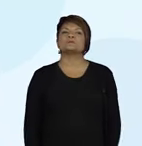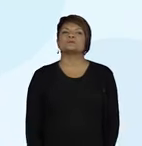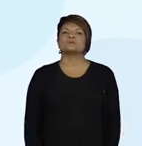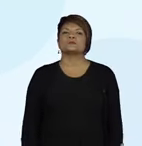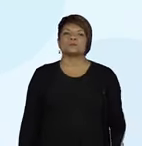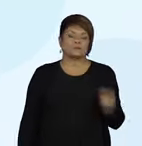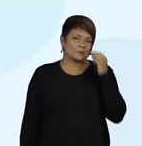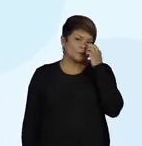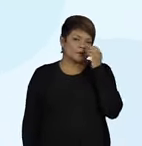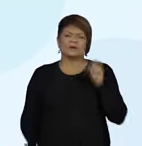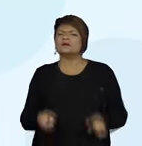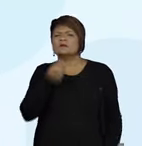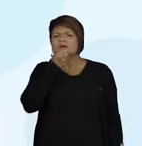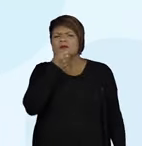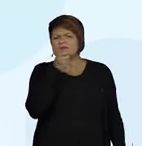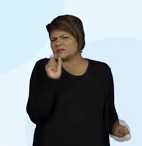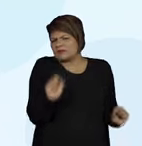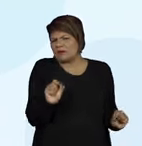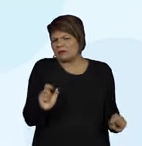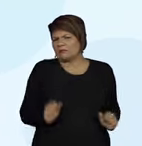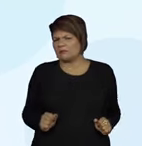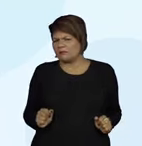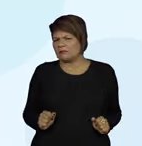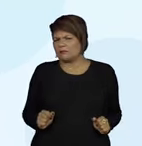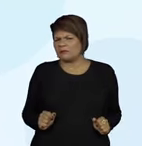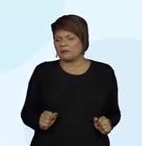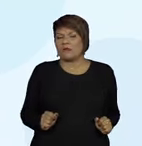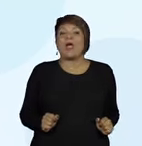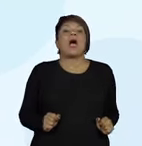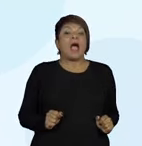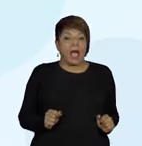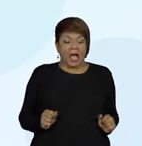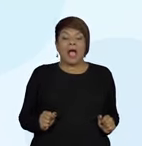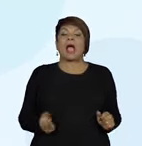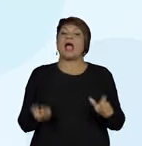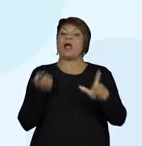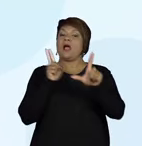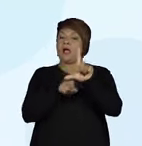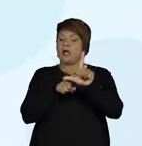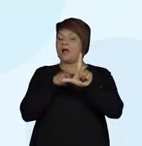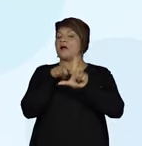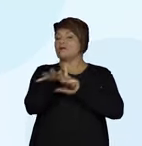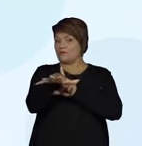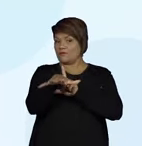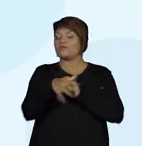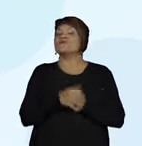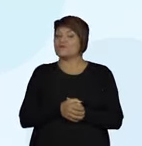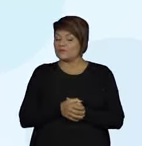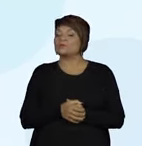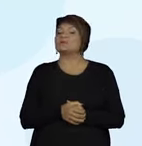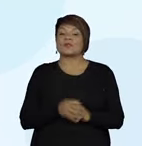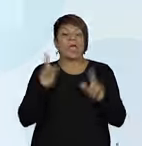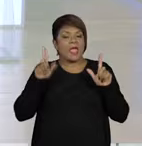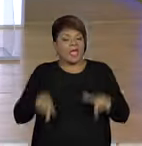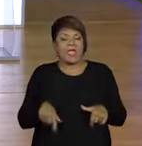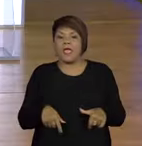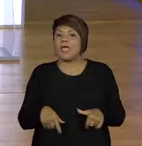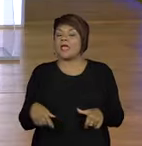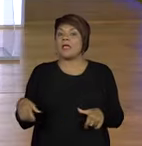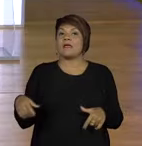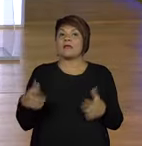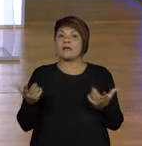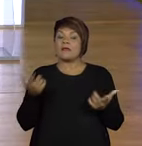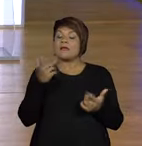É a entrevista de quem que a gente vai ler? Então, é a entrevista de uma vlogueira, que é a nova febre da criançada. E o nome